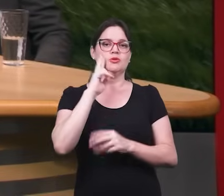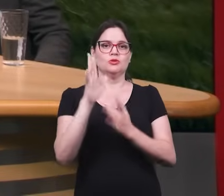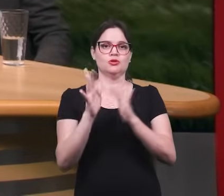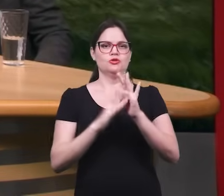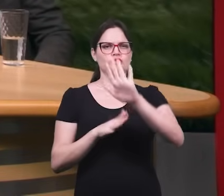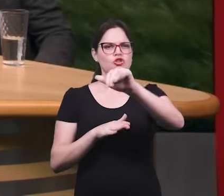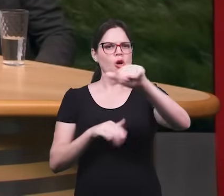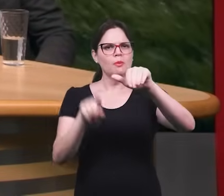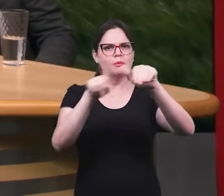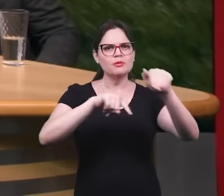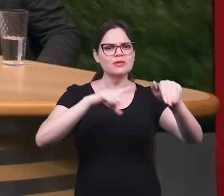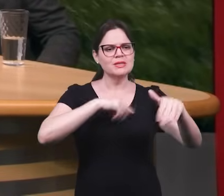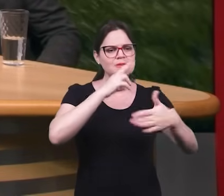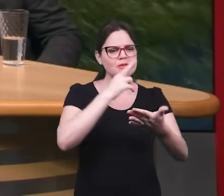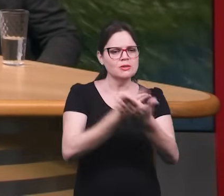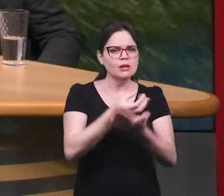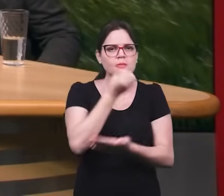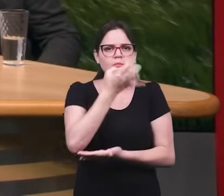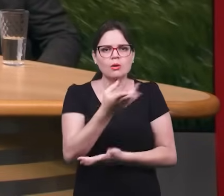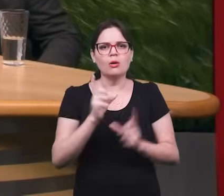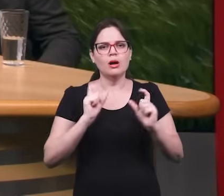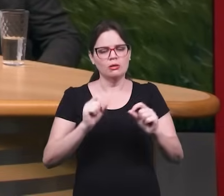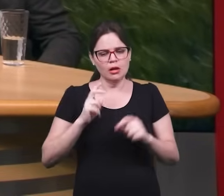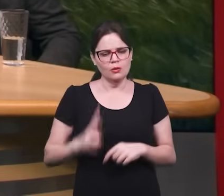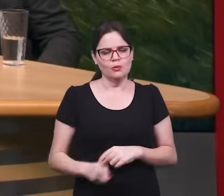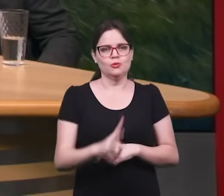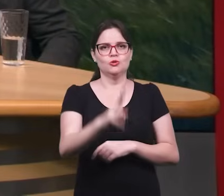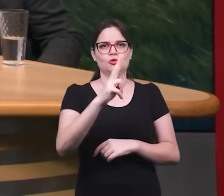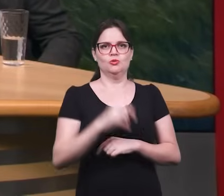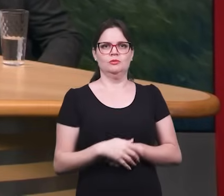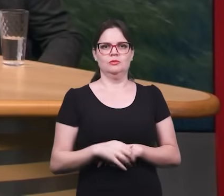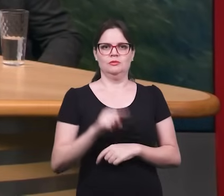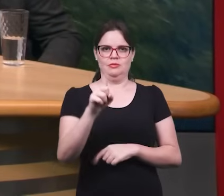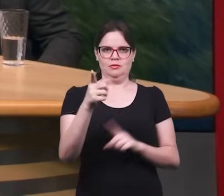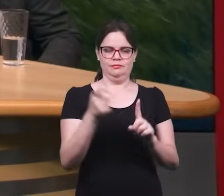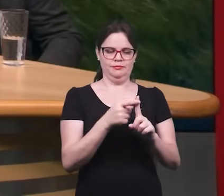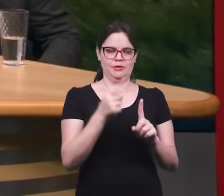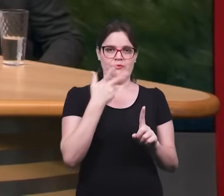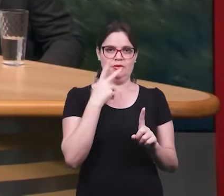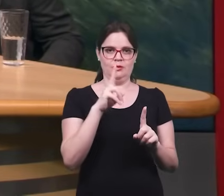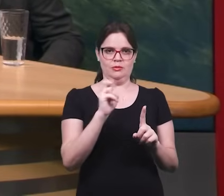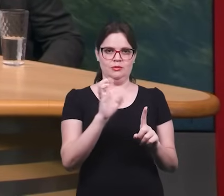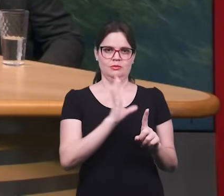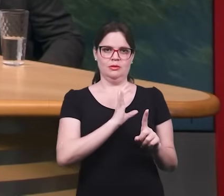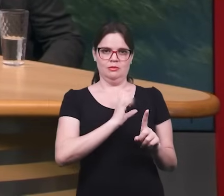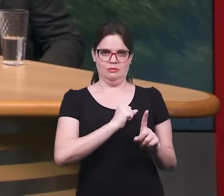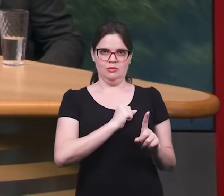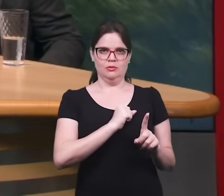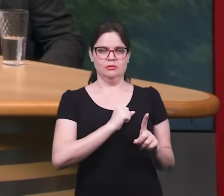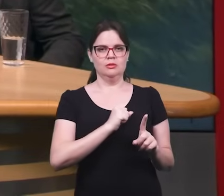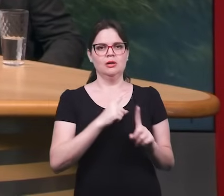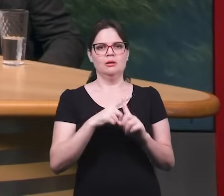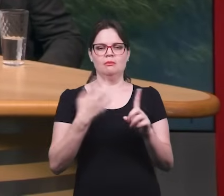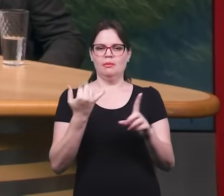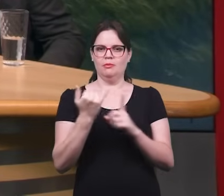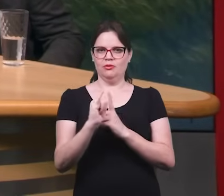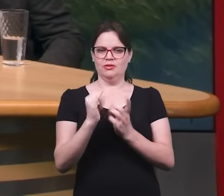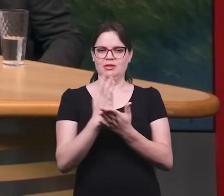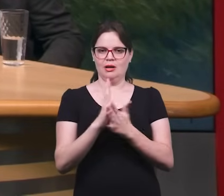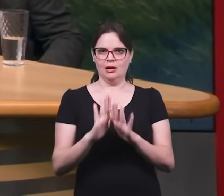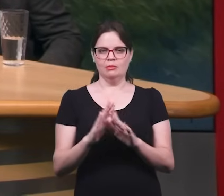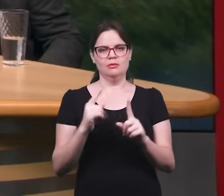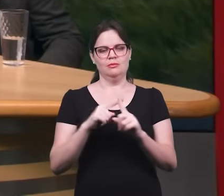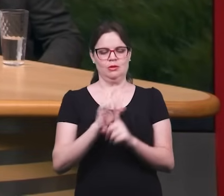fruto que é esse fruto aqui que vai permanecer por isso que fala você falou do amor o vai profecia vai passar mas o amor ele